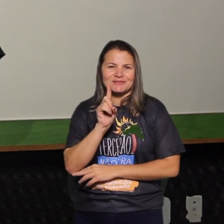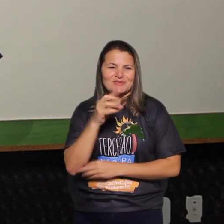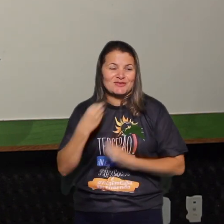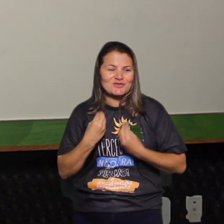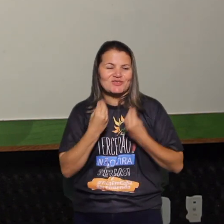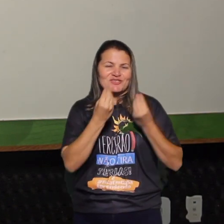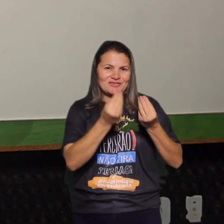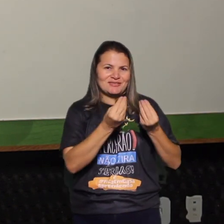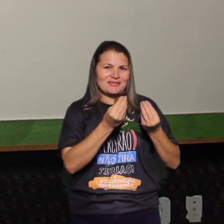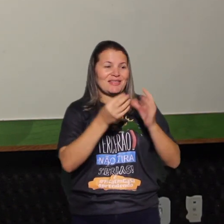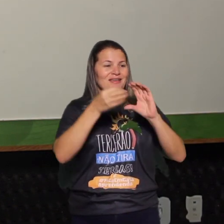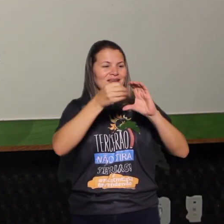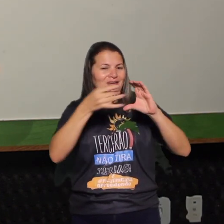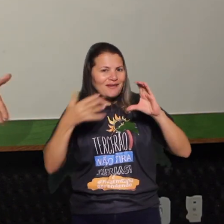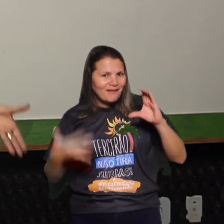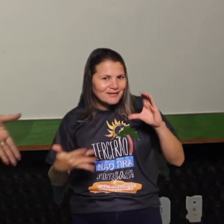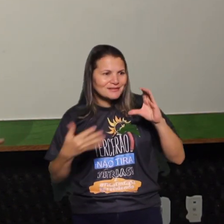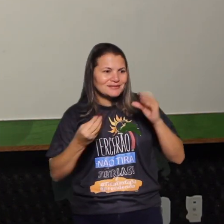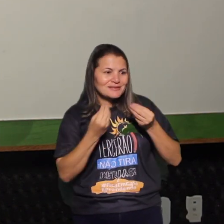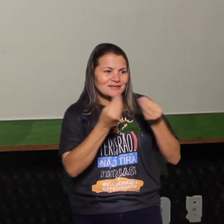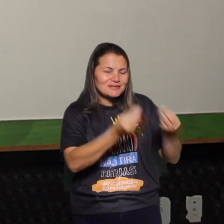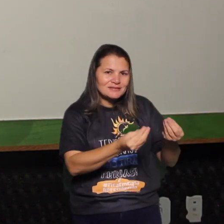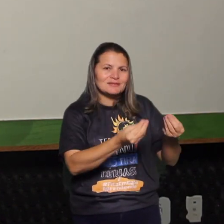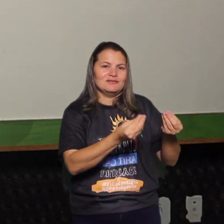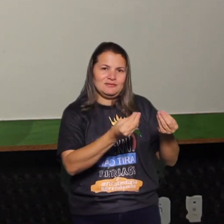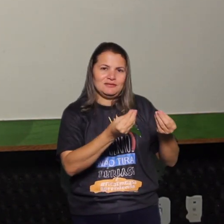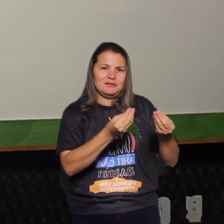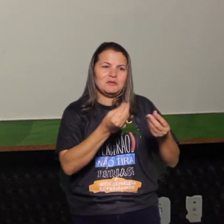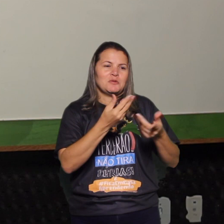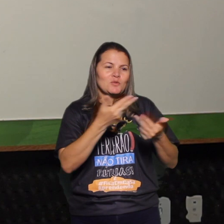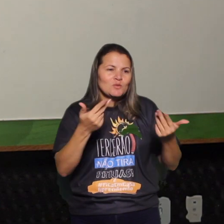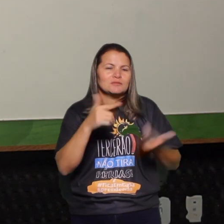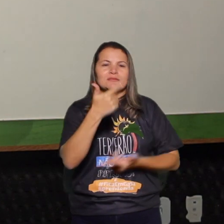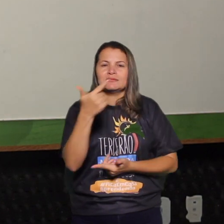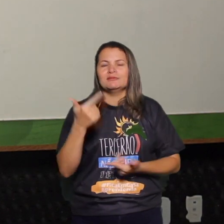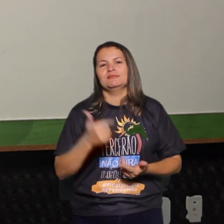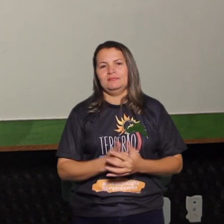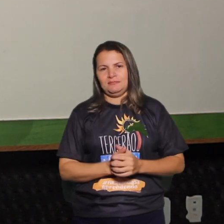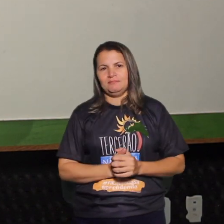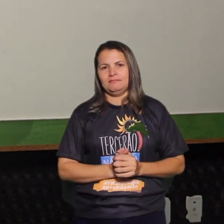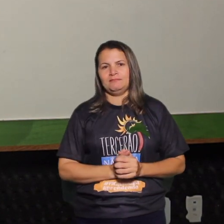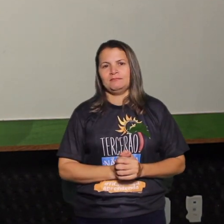de pessoas. Por isso, personificação.